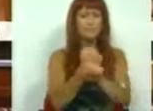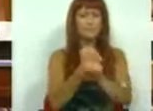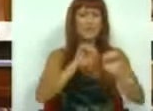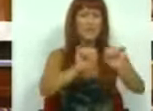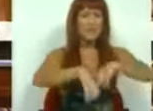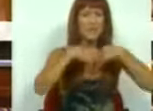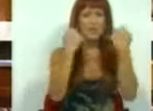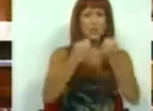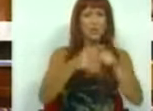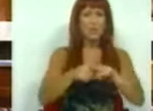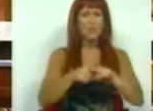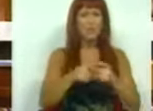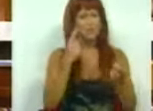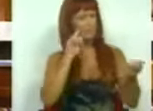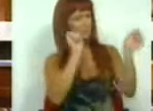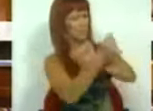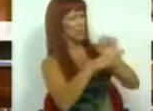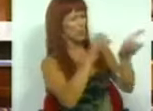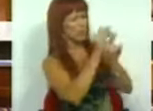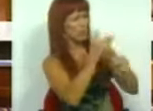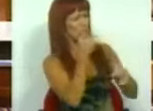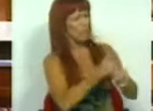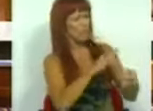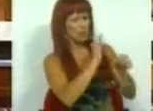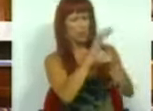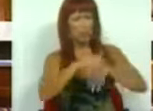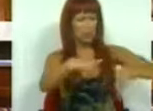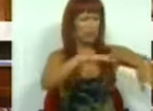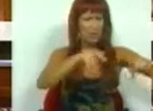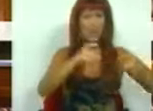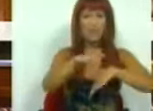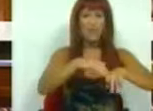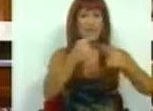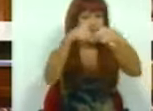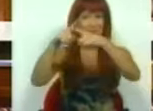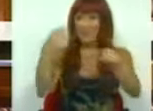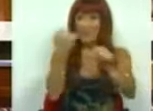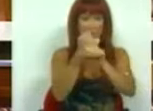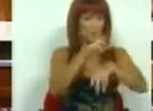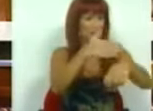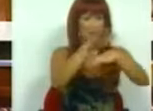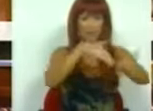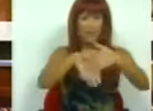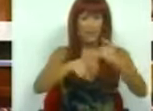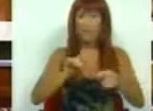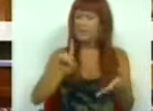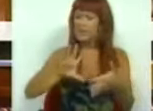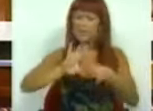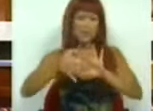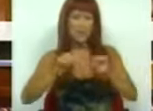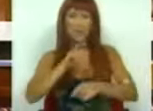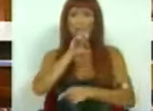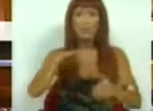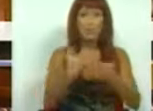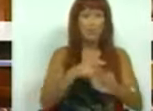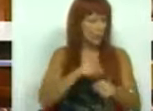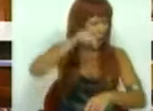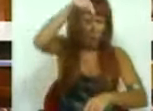dinâmicas sociais, transfigurando-se em múltiplas competências e na prestação dos mais variados serviços, sempre na lógica da